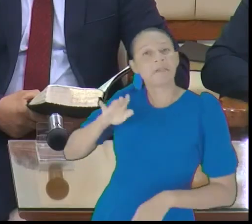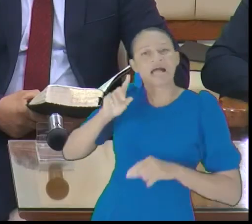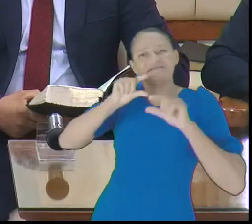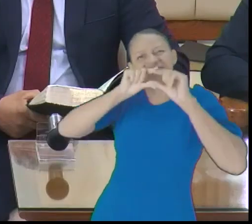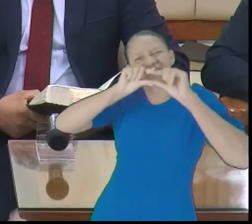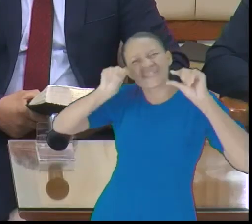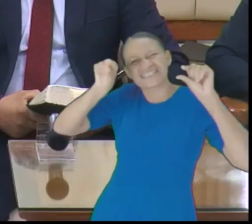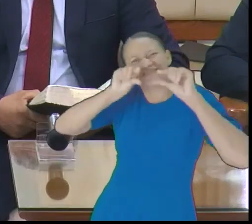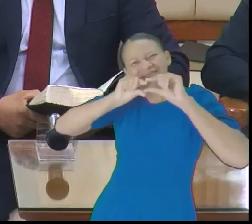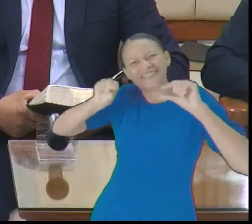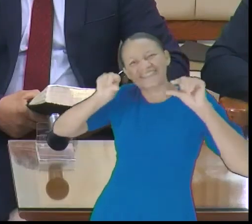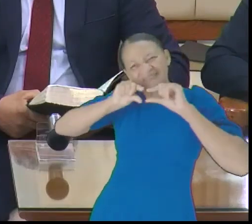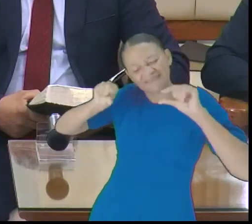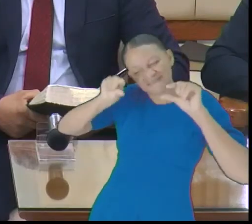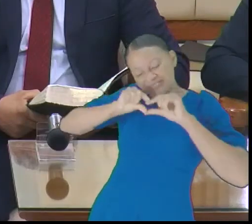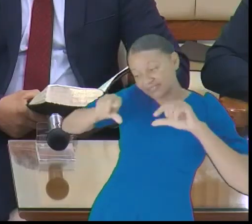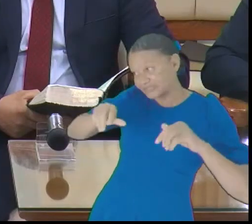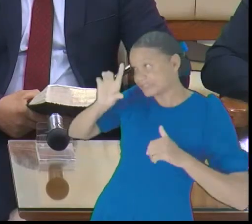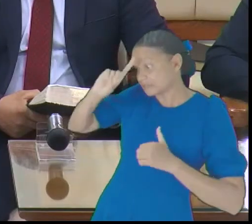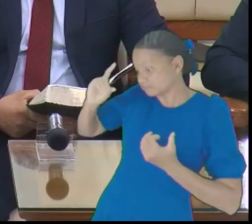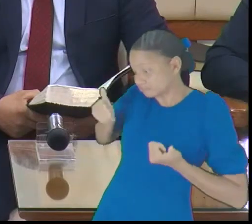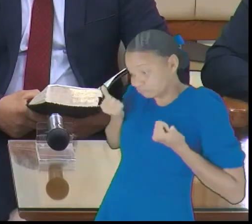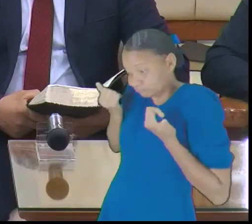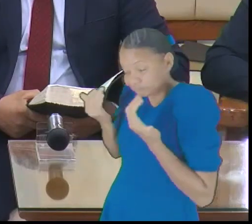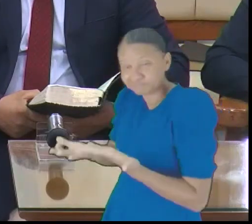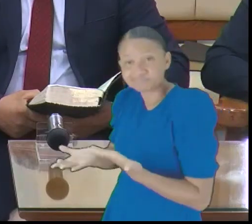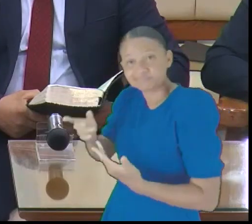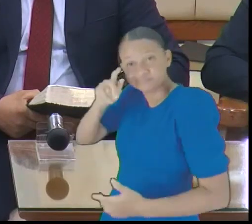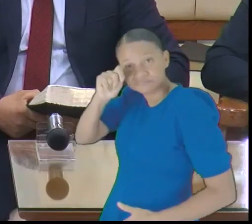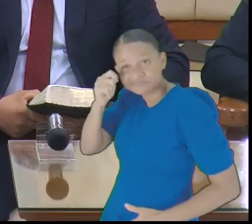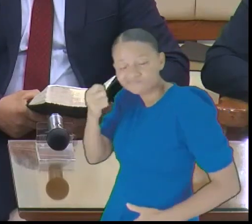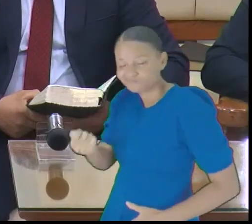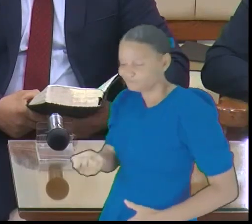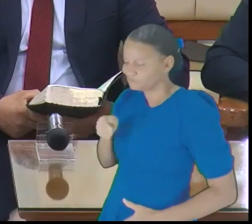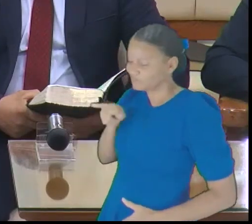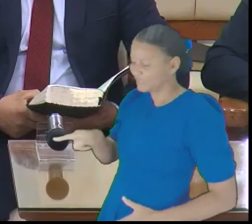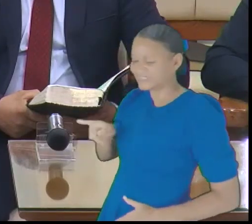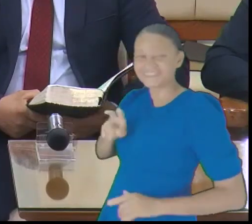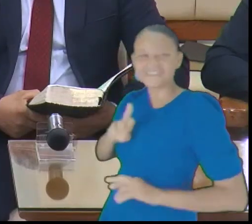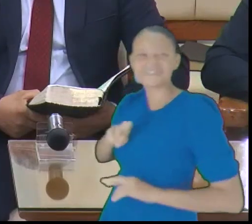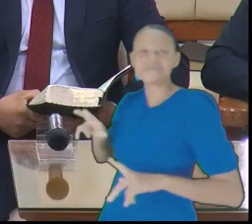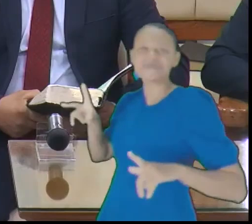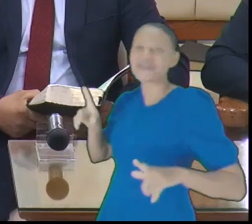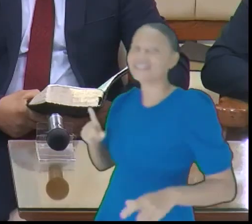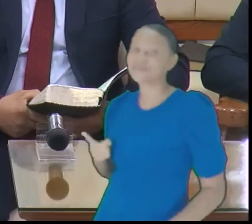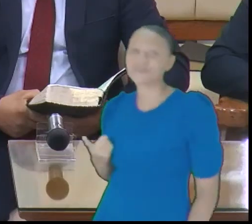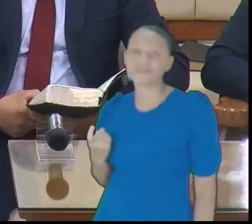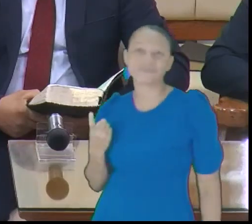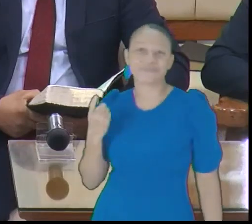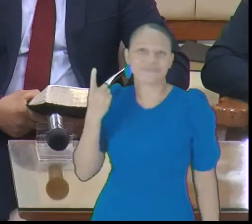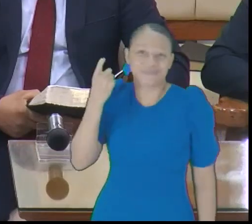ali. Deus deu a ele a honra de se destacar na galeria dos heróis da fé.